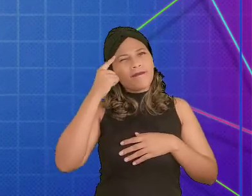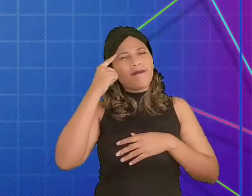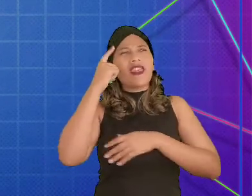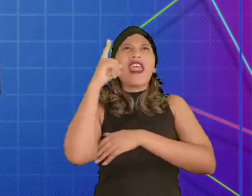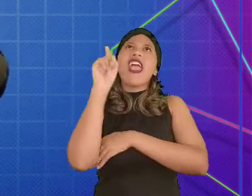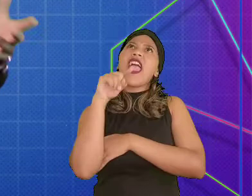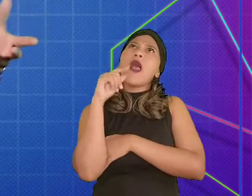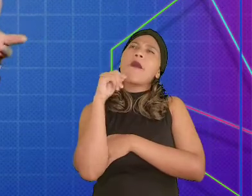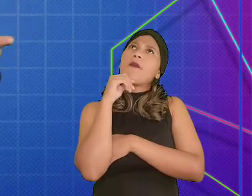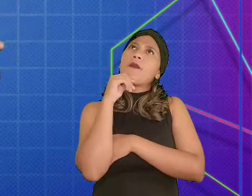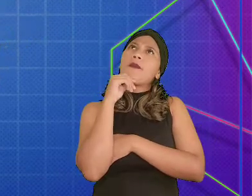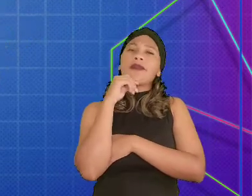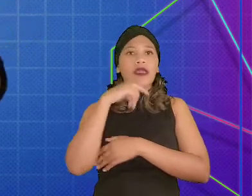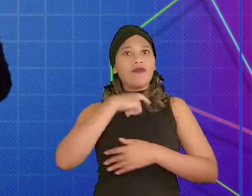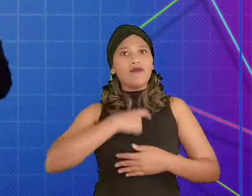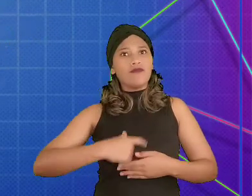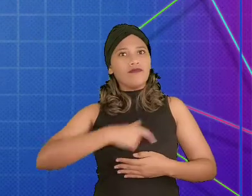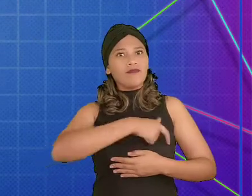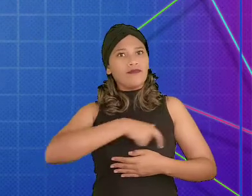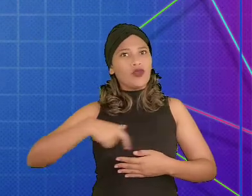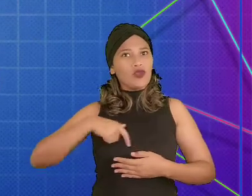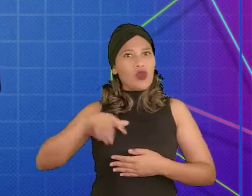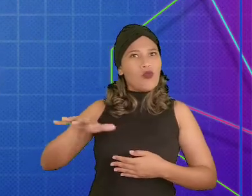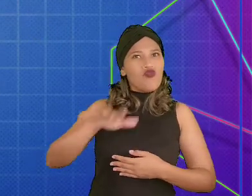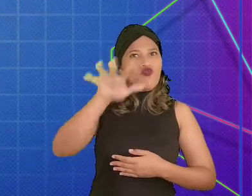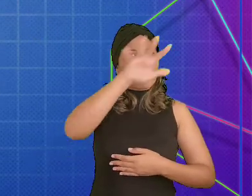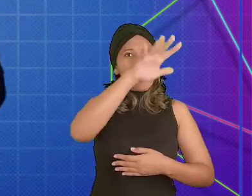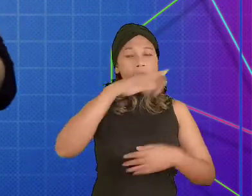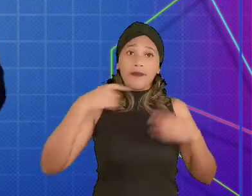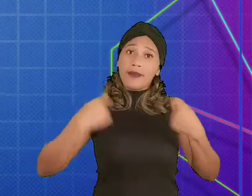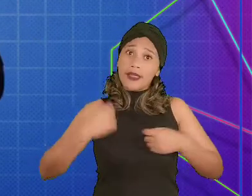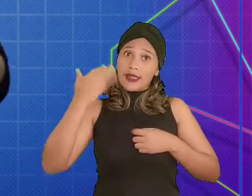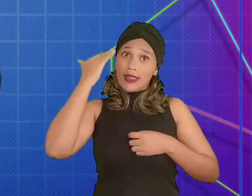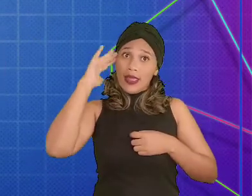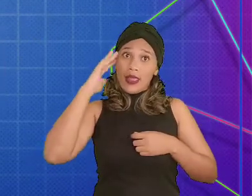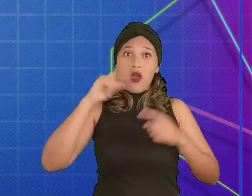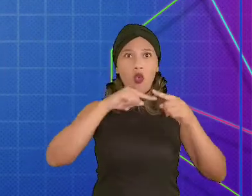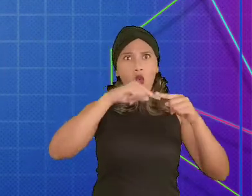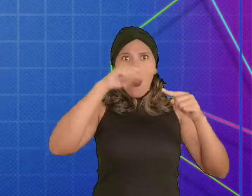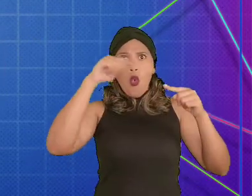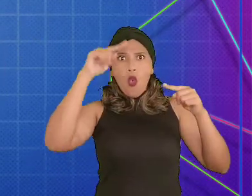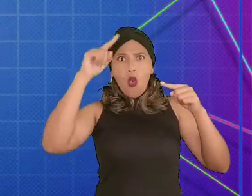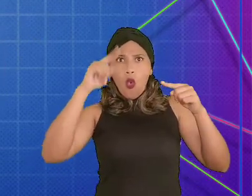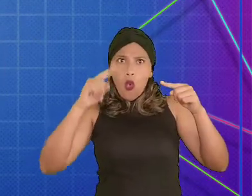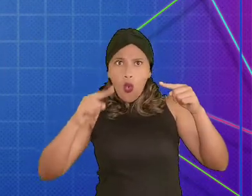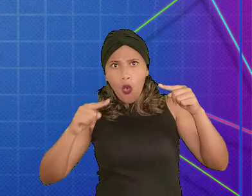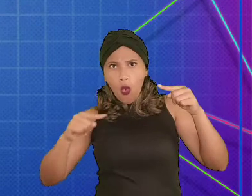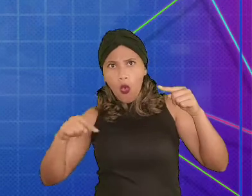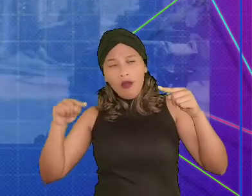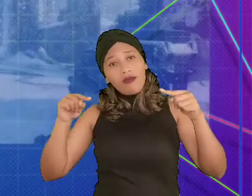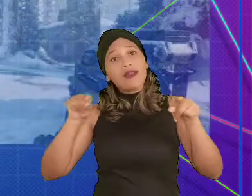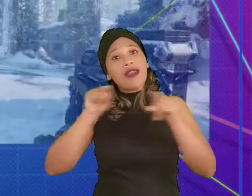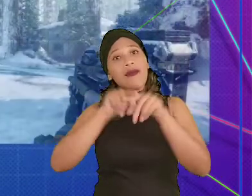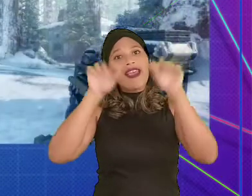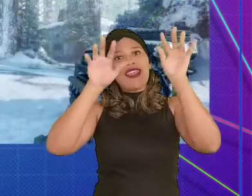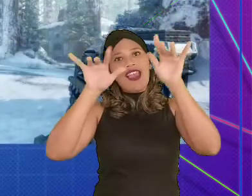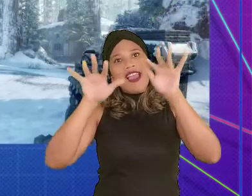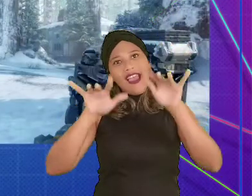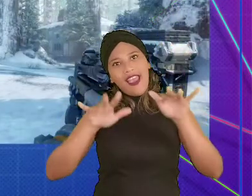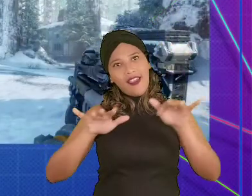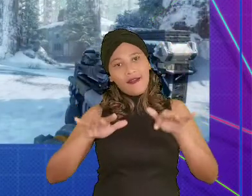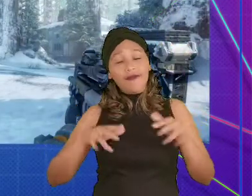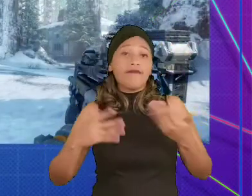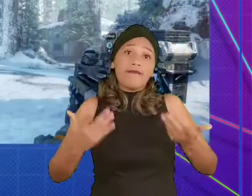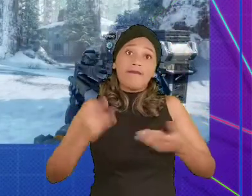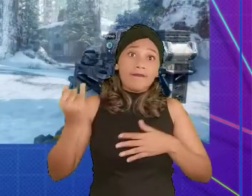vai se passar nos Alpes suíços, você vai ter que saber que o relevo será cheio de altos e baixos, e provavelmente com neve. Por